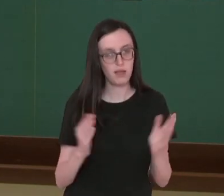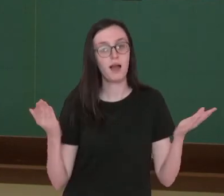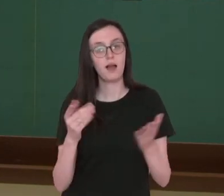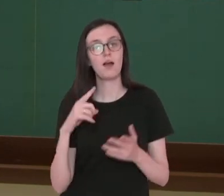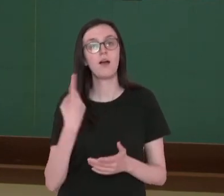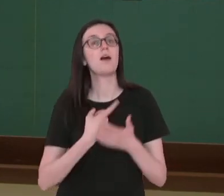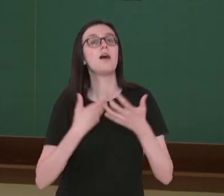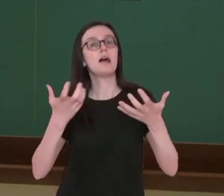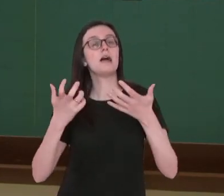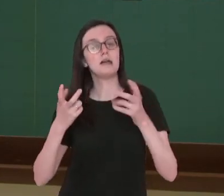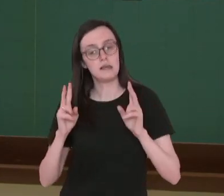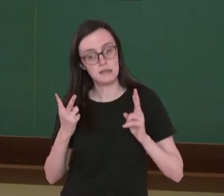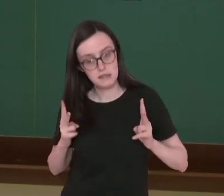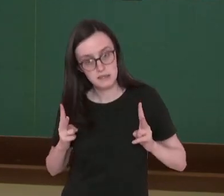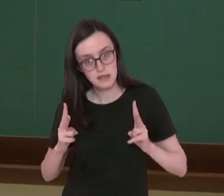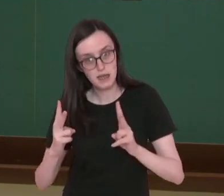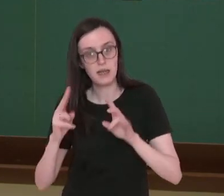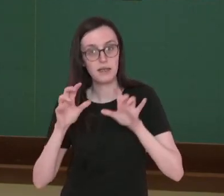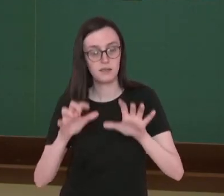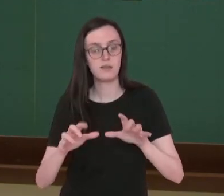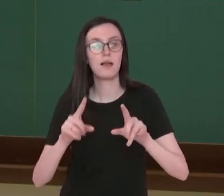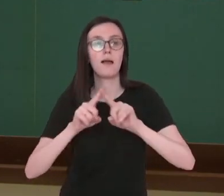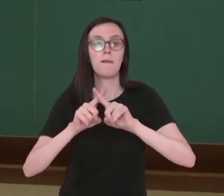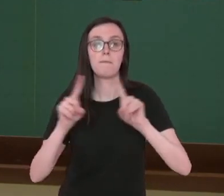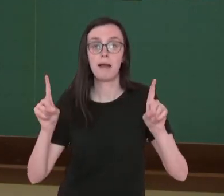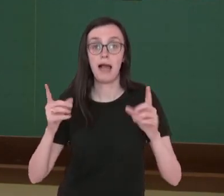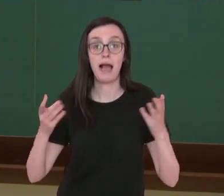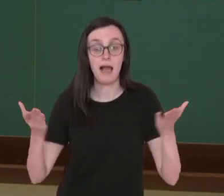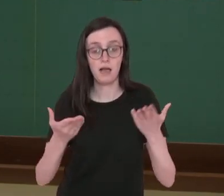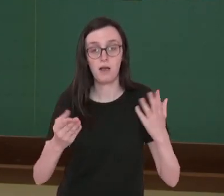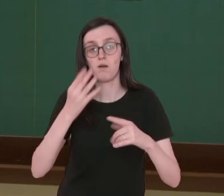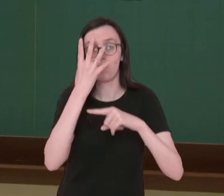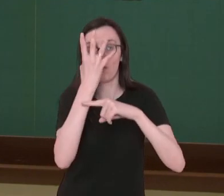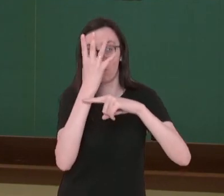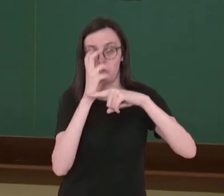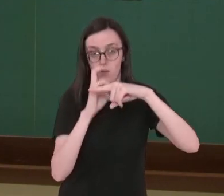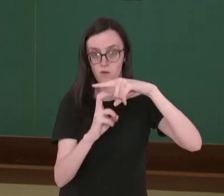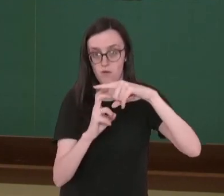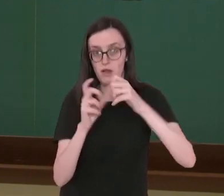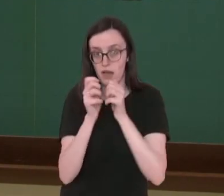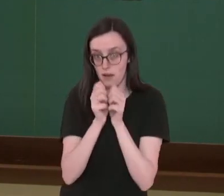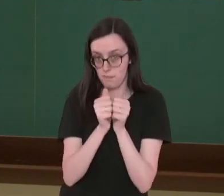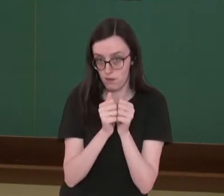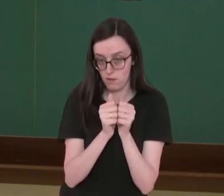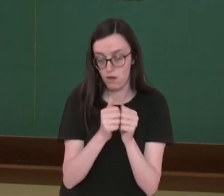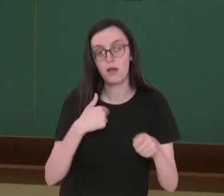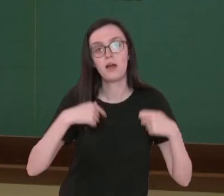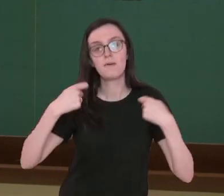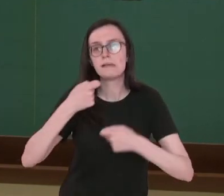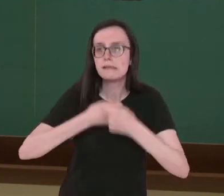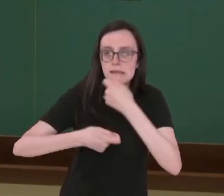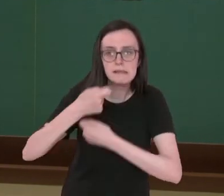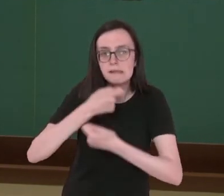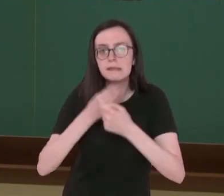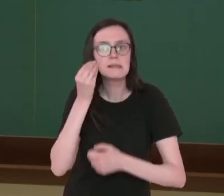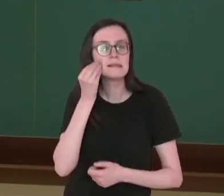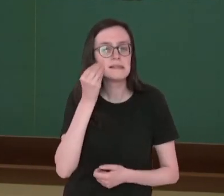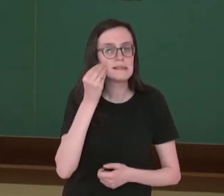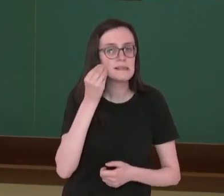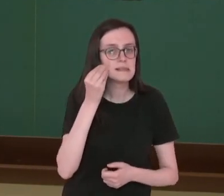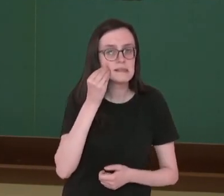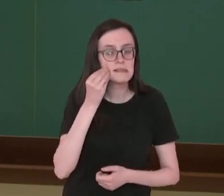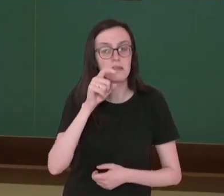queremos manter este valor. Só que agora, 4/5, que era o amendoim, eu vou ter que negociar o preço, então vou chamar